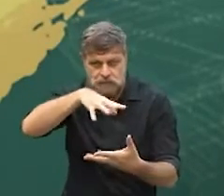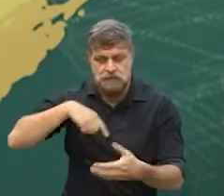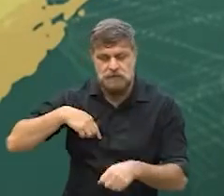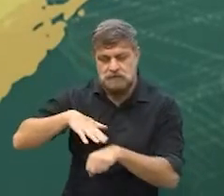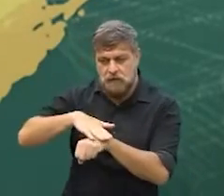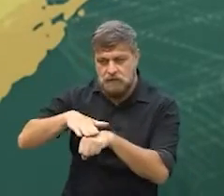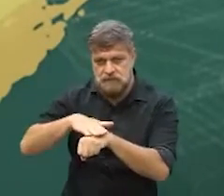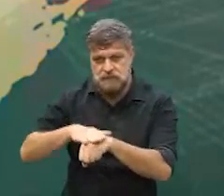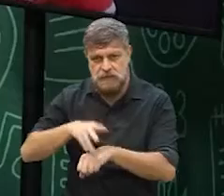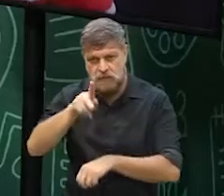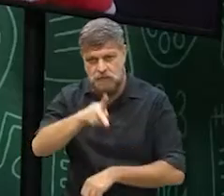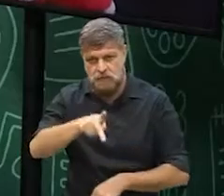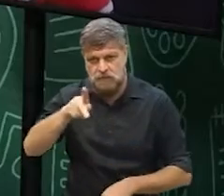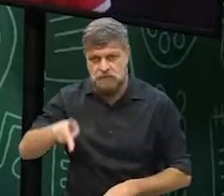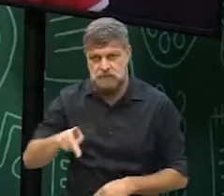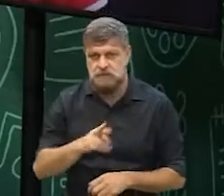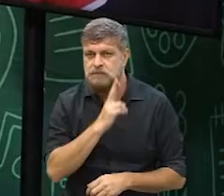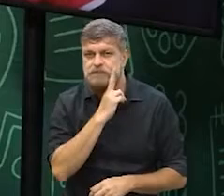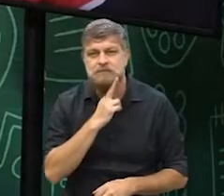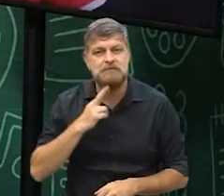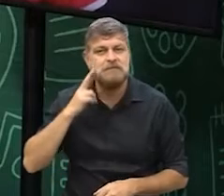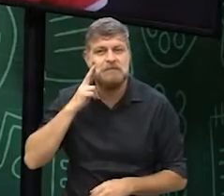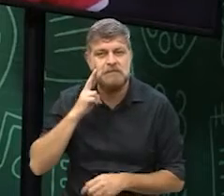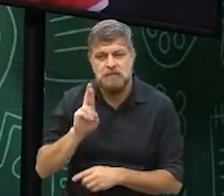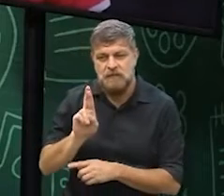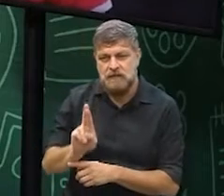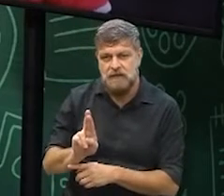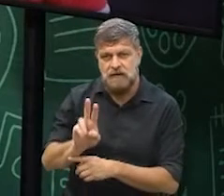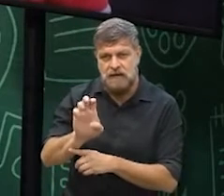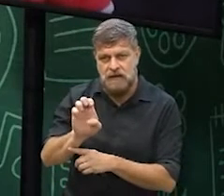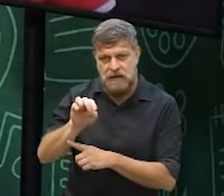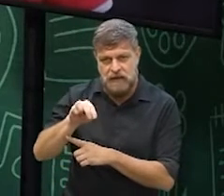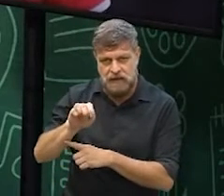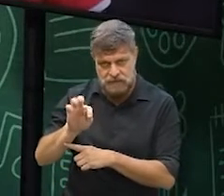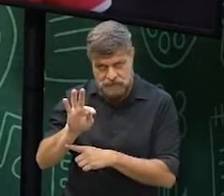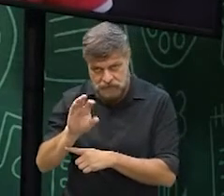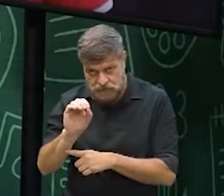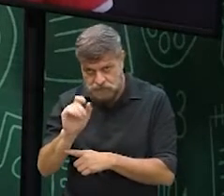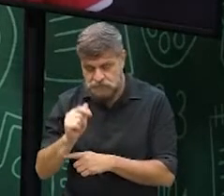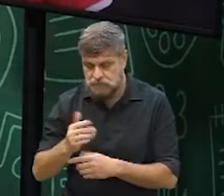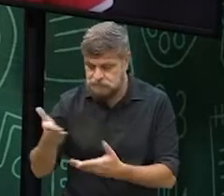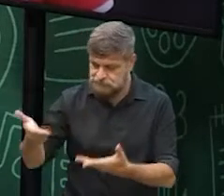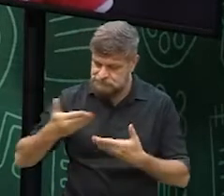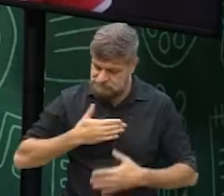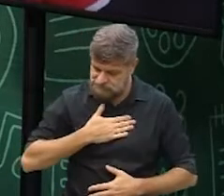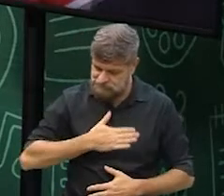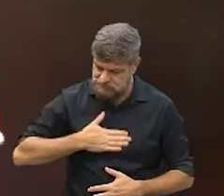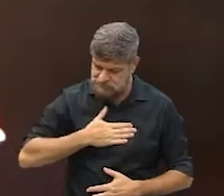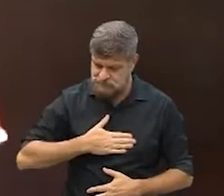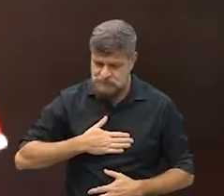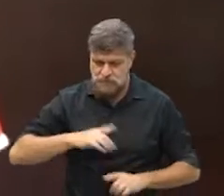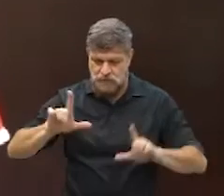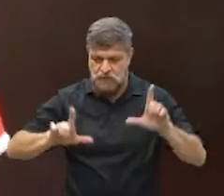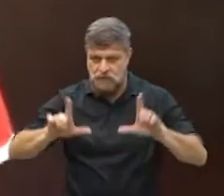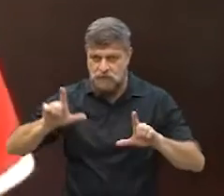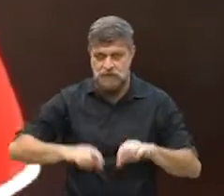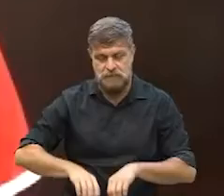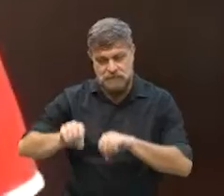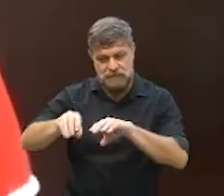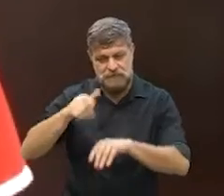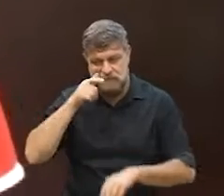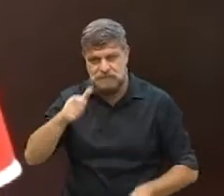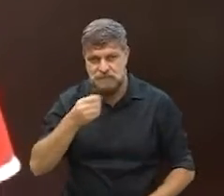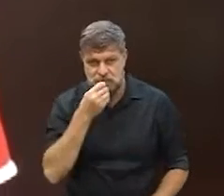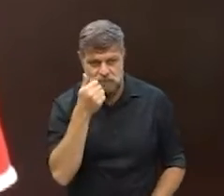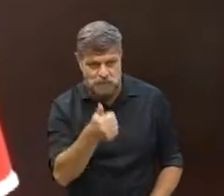está aqui com o professor Renato. Tudo bem, professor? Prazer em tê-lo conosco aqui no quadro de Olho na Educação. Tudo ótimo,